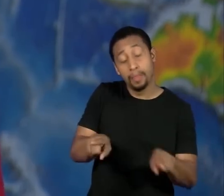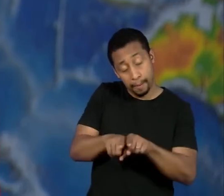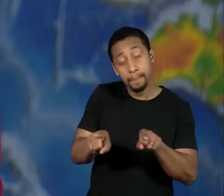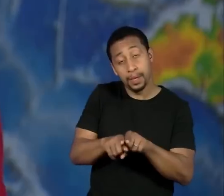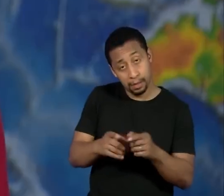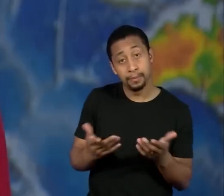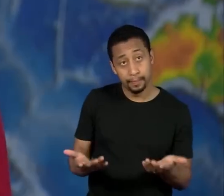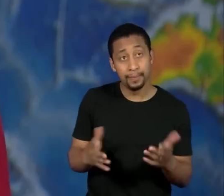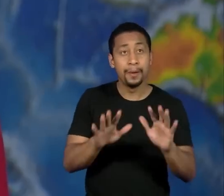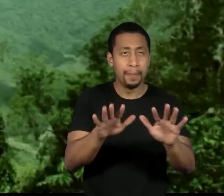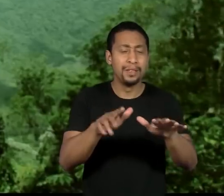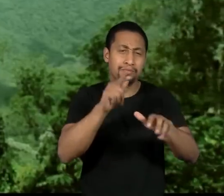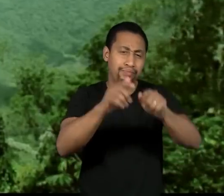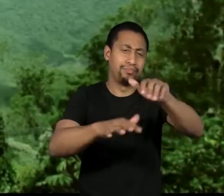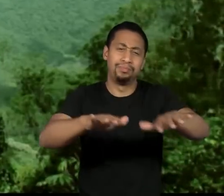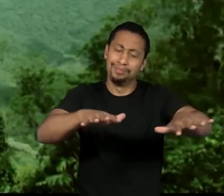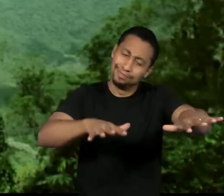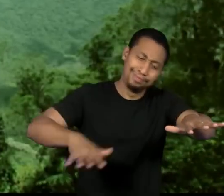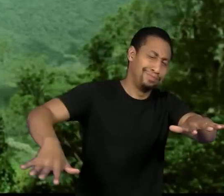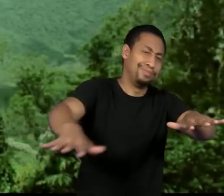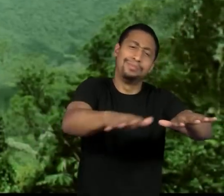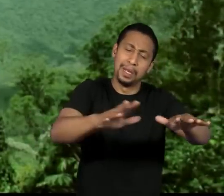Mas ali você está no meio do oceano.